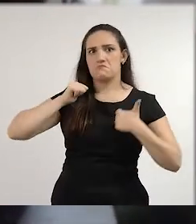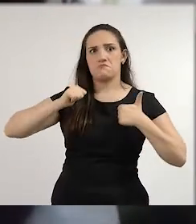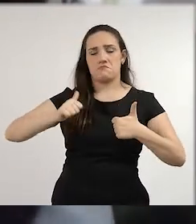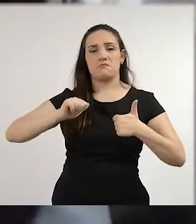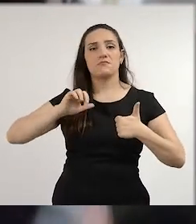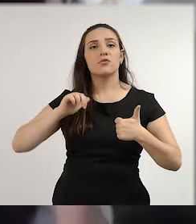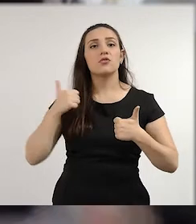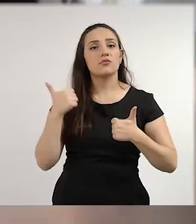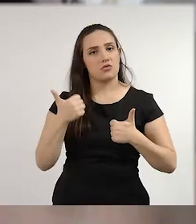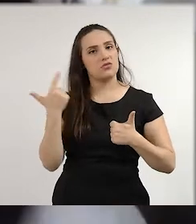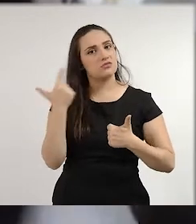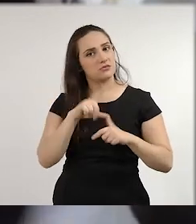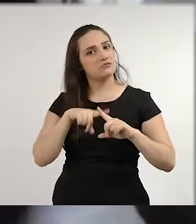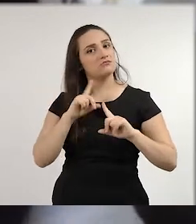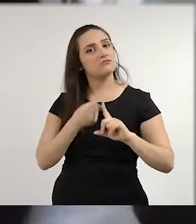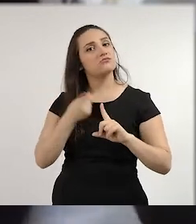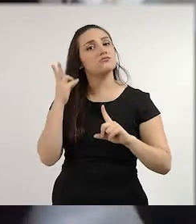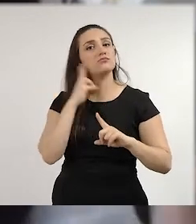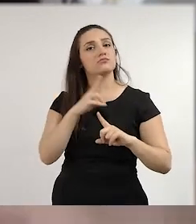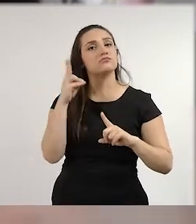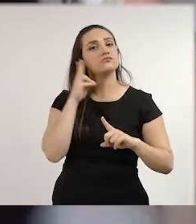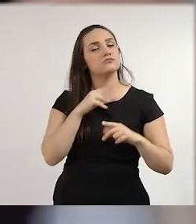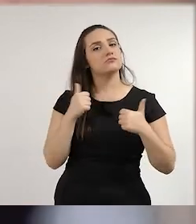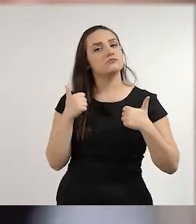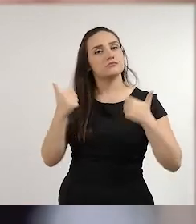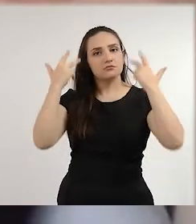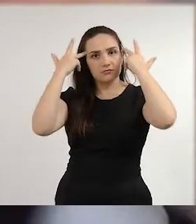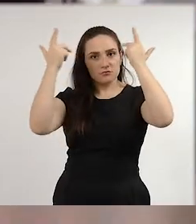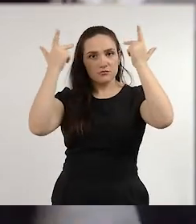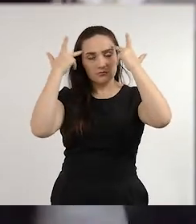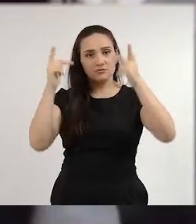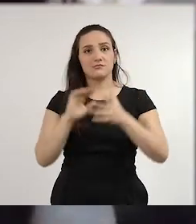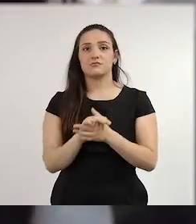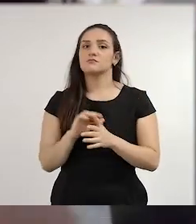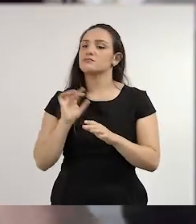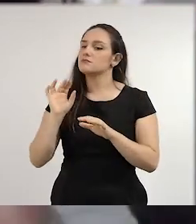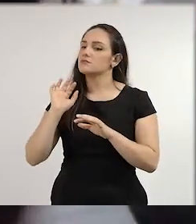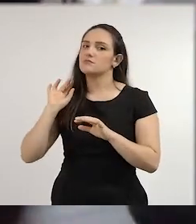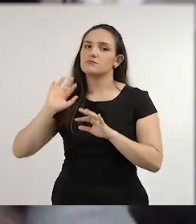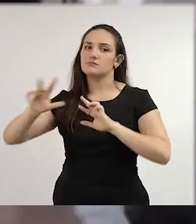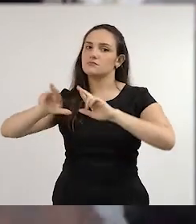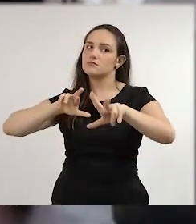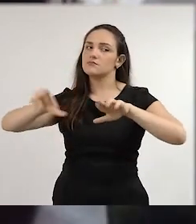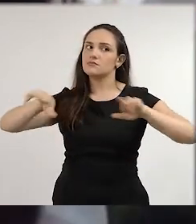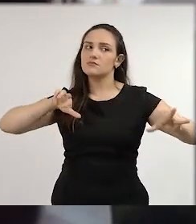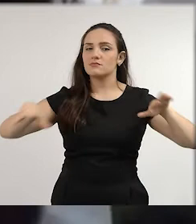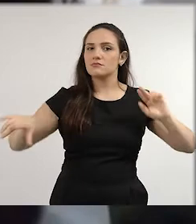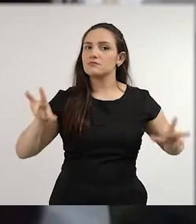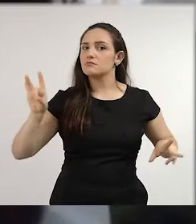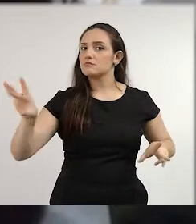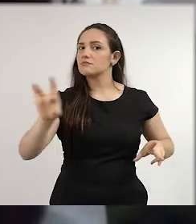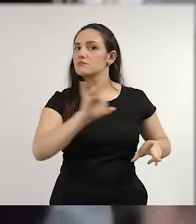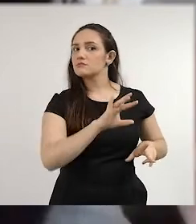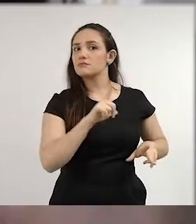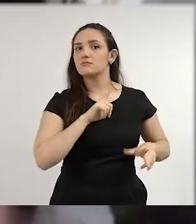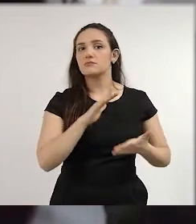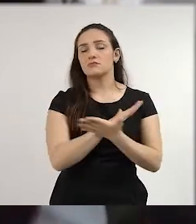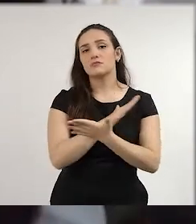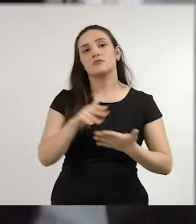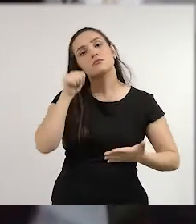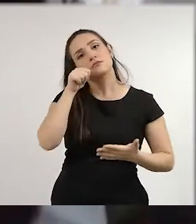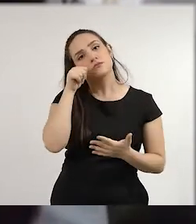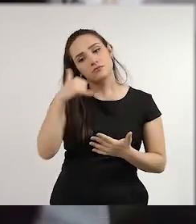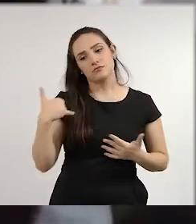né, que passam pela gestação de uma maneira muito madura, mas isso é mais exceção. Existem mulheres